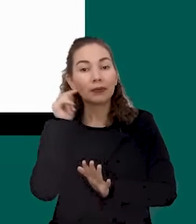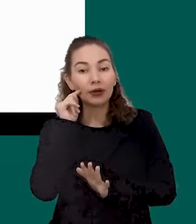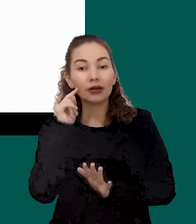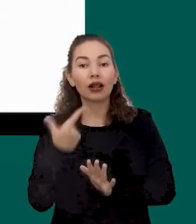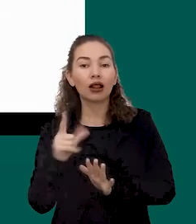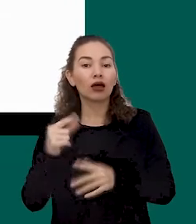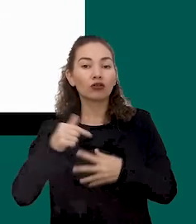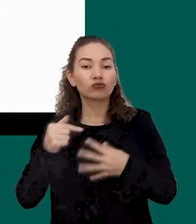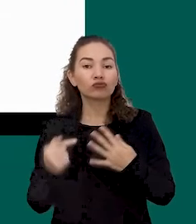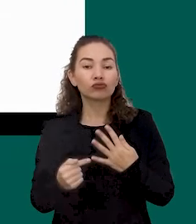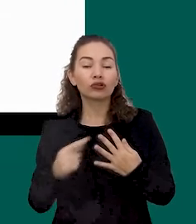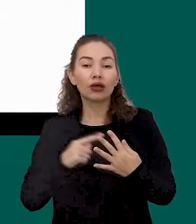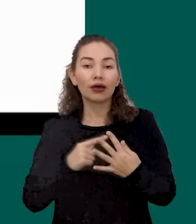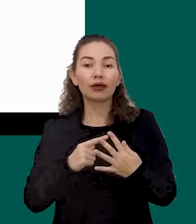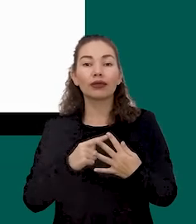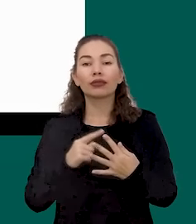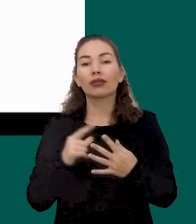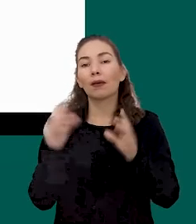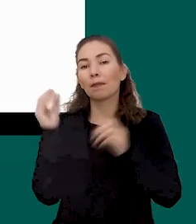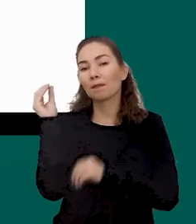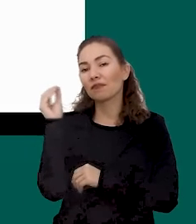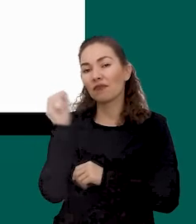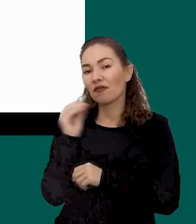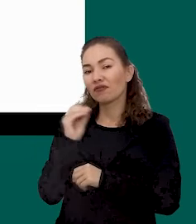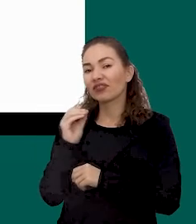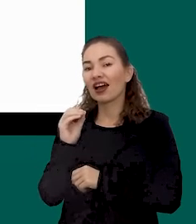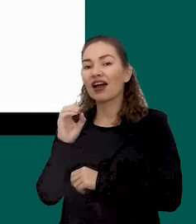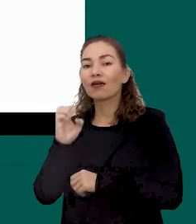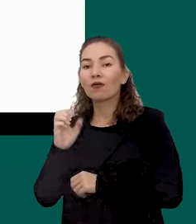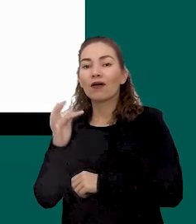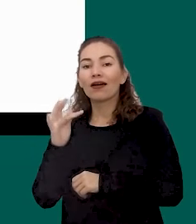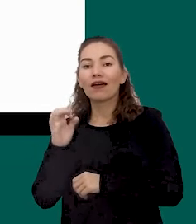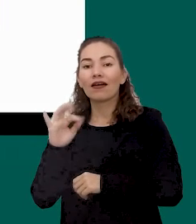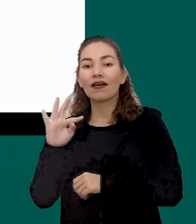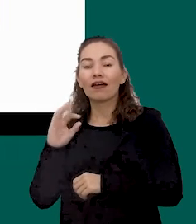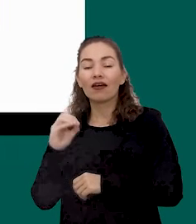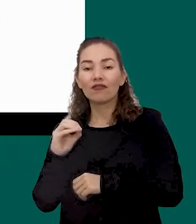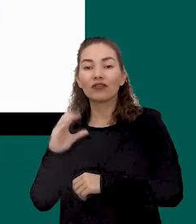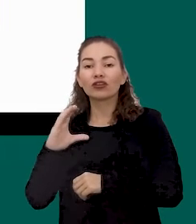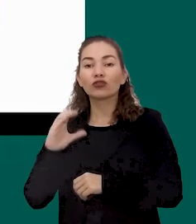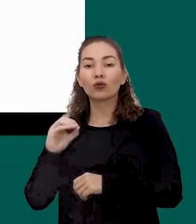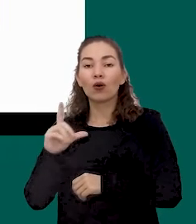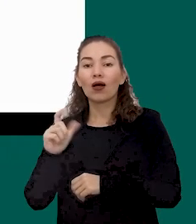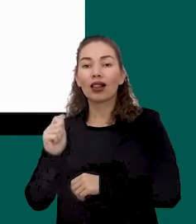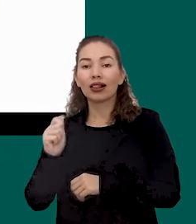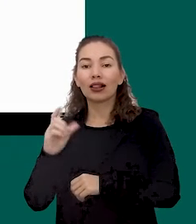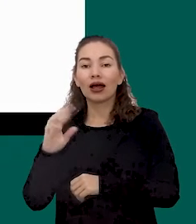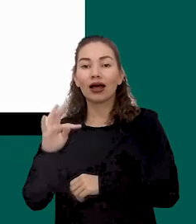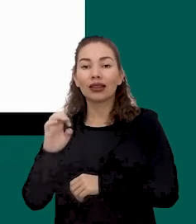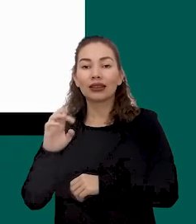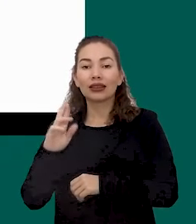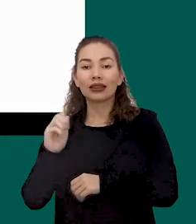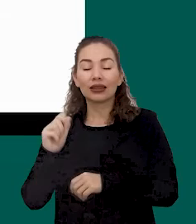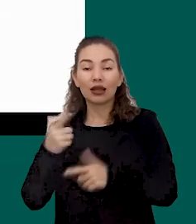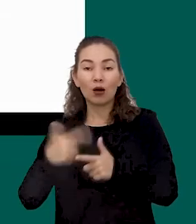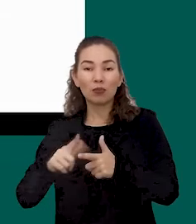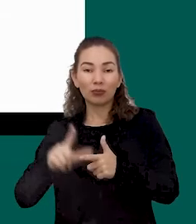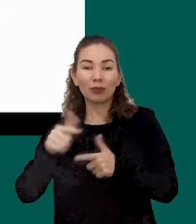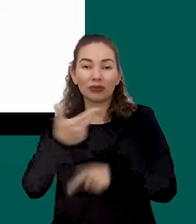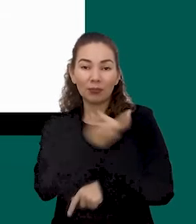efeitos colaterais mais frequentes. Também a gente não tem nenhuma vacina para Covid de vírus atenuado que esteja muito avançada aí a ponto de